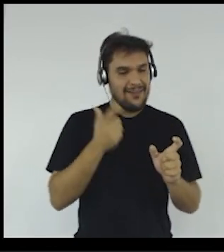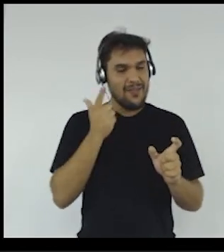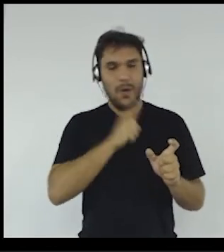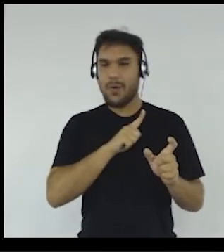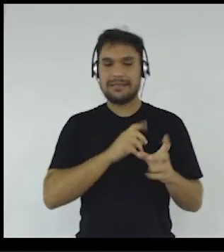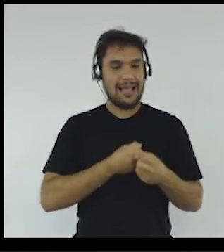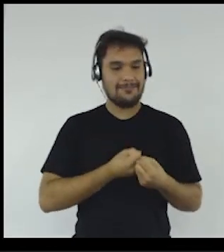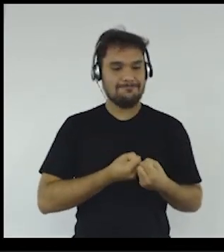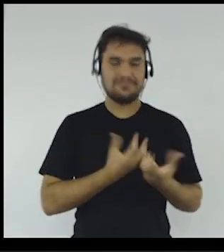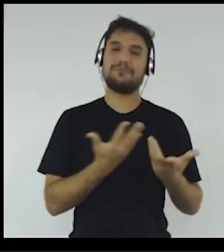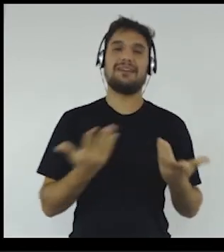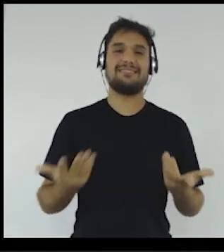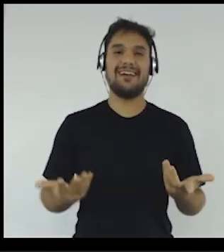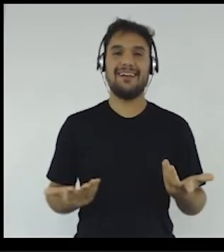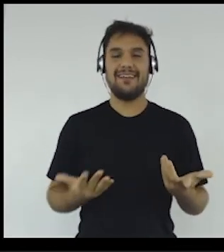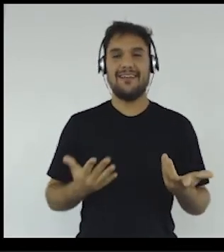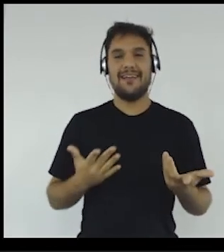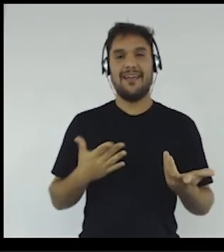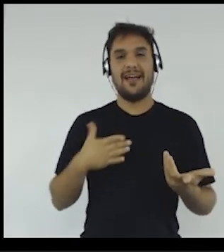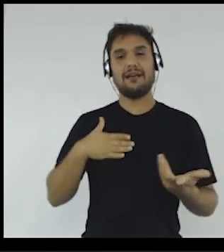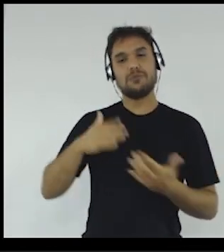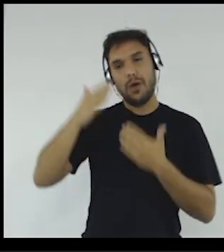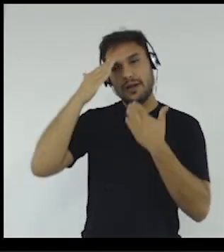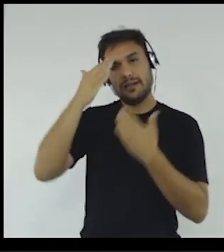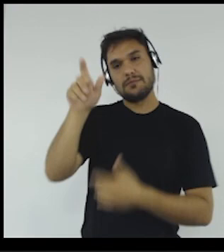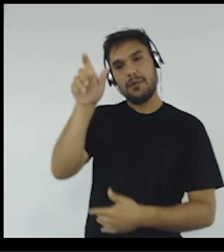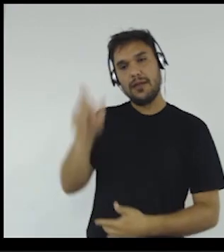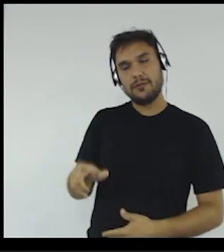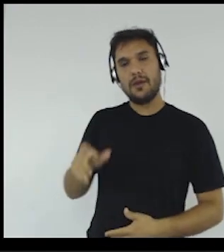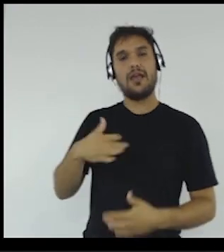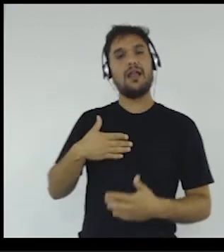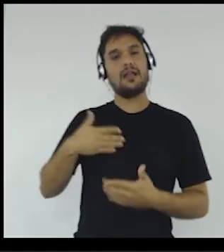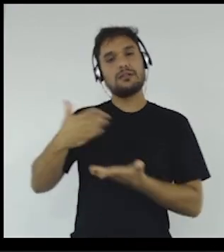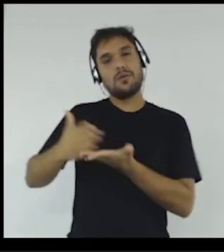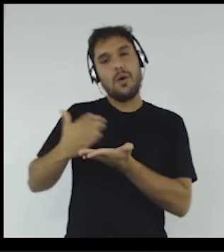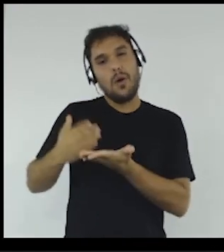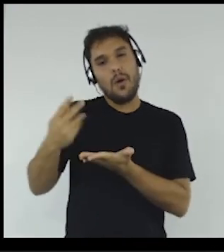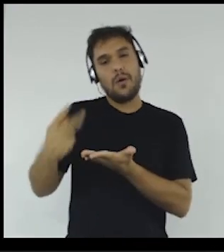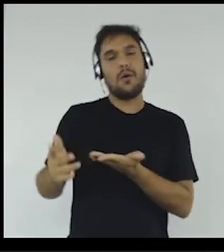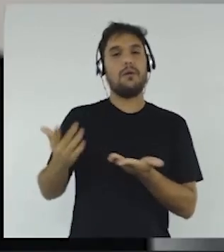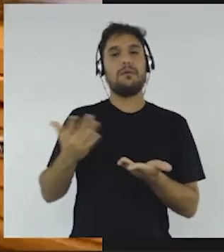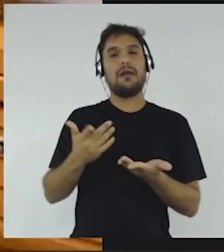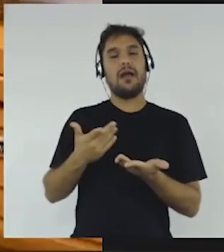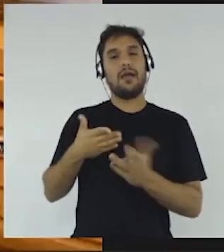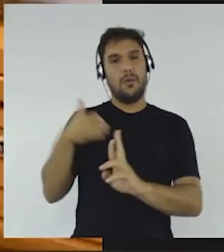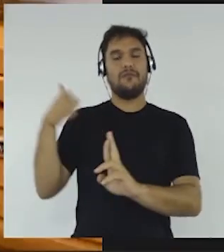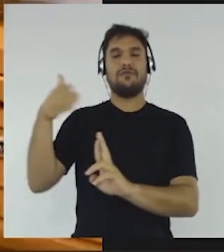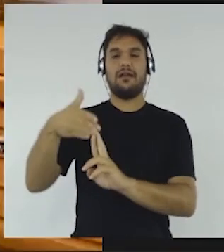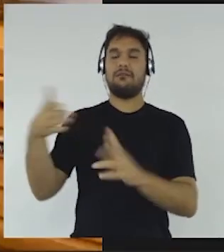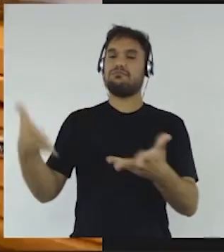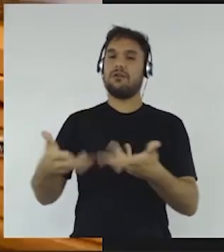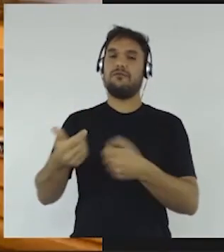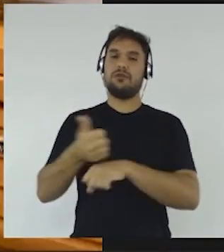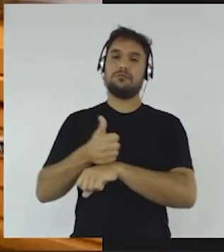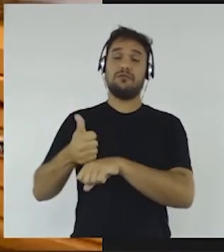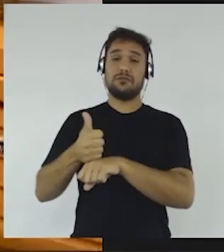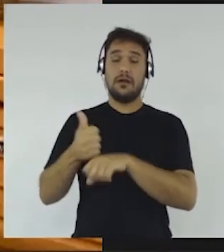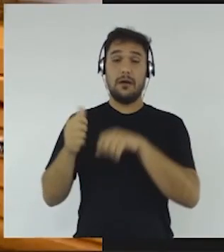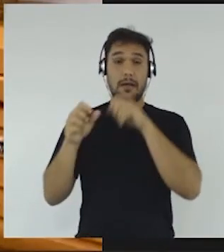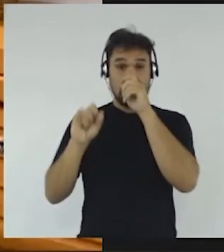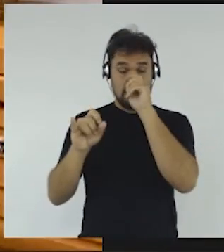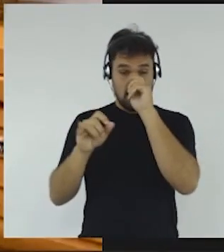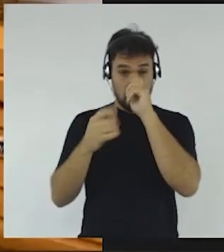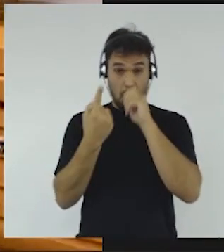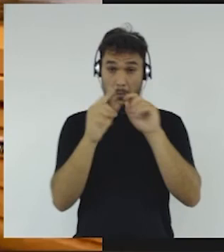nosso agradecimento à sua obra, à sua pessoa e ao ilustre profissional que foi e sempre será. Se tivéssemos que resumir em